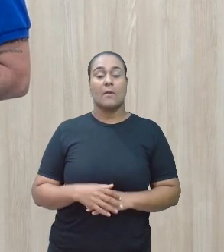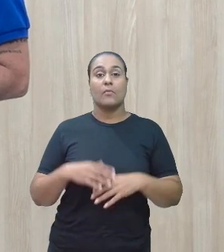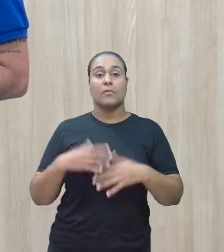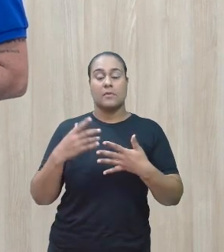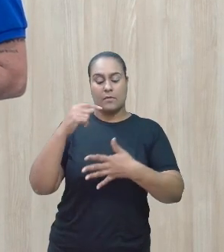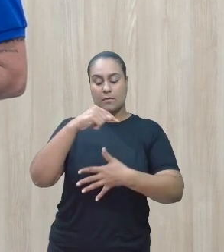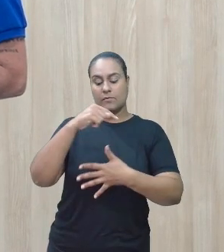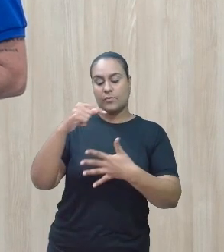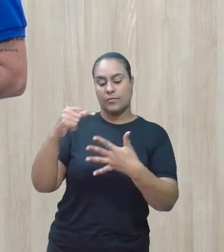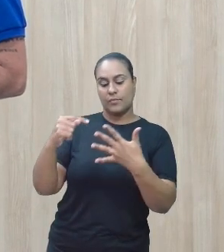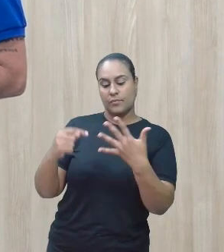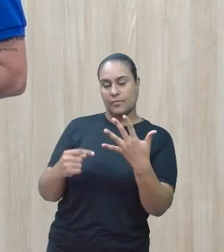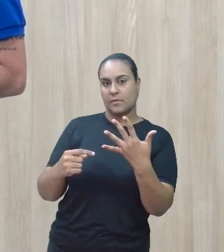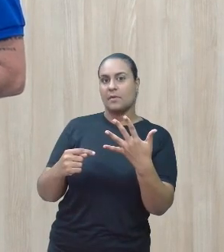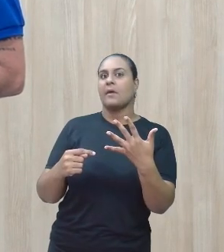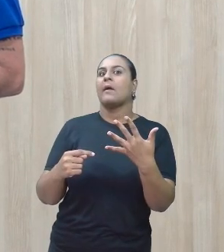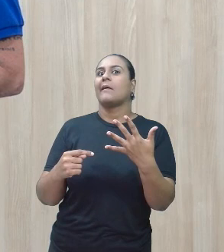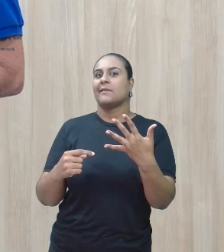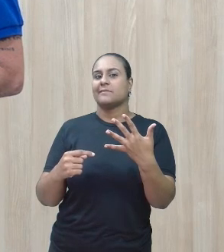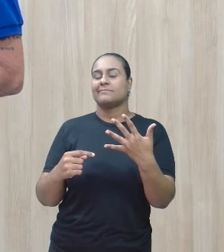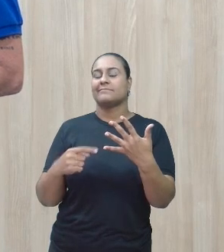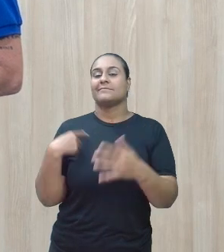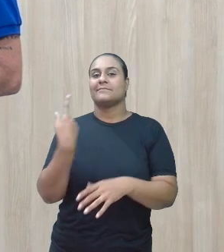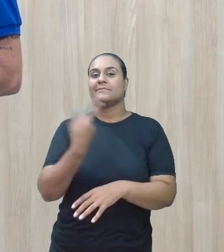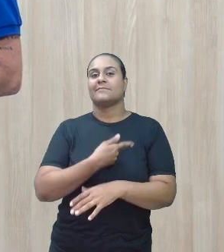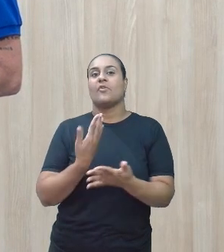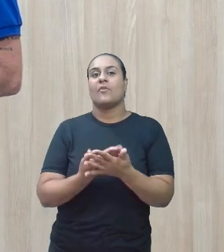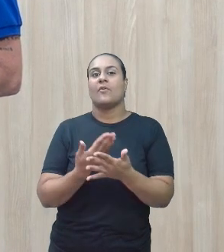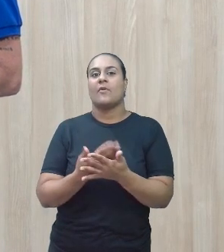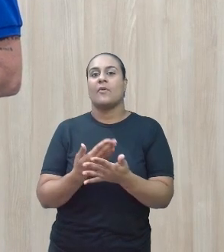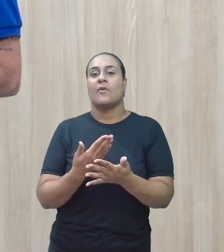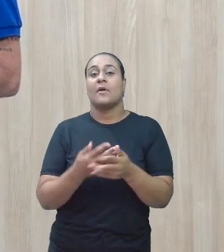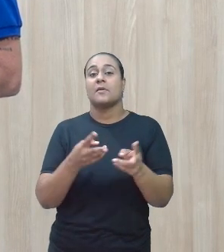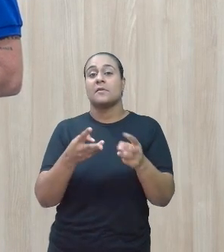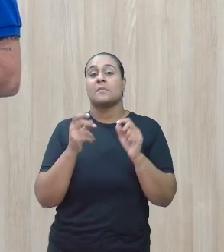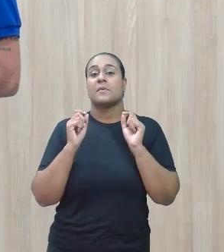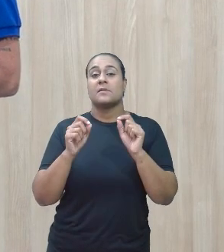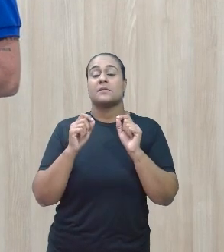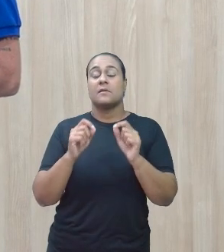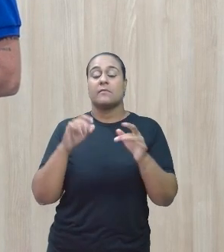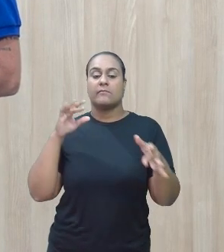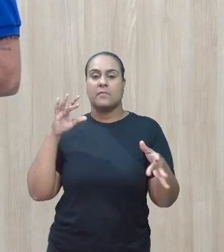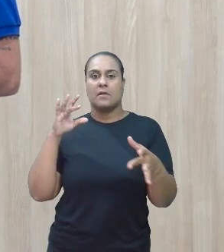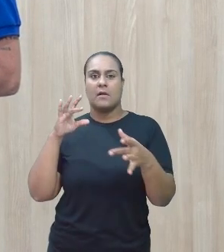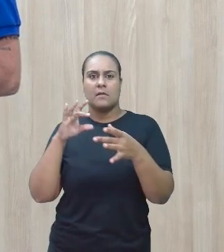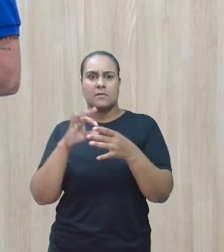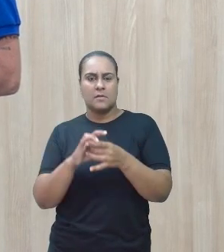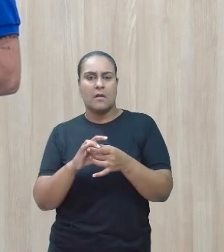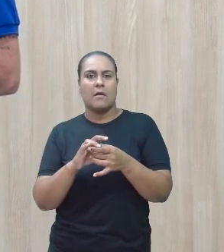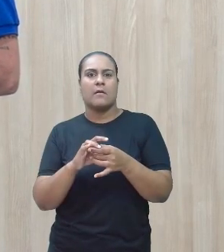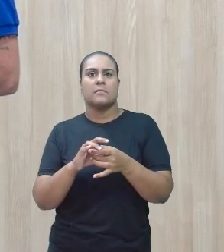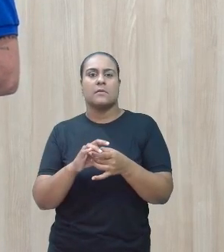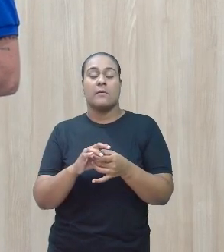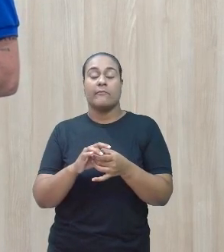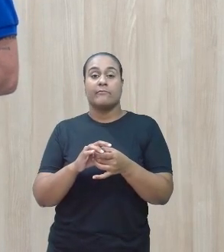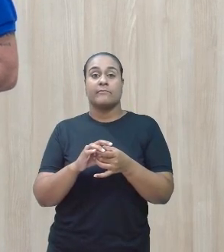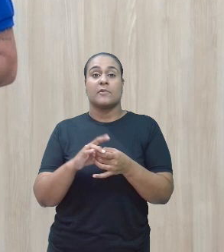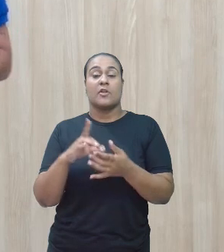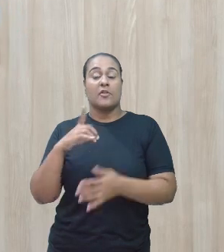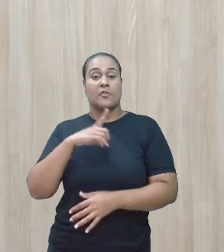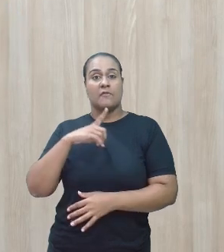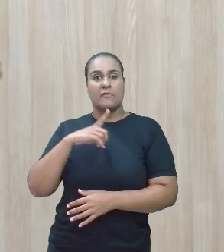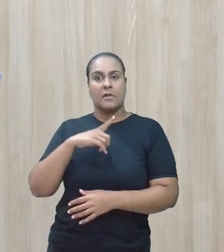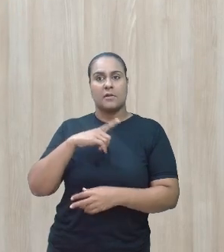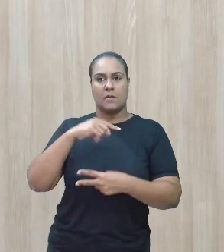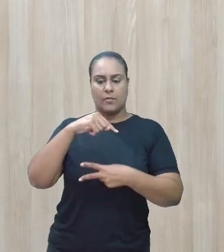elementos a serem trabalhados da nossa aula, a gente vai perceber que essa relação que a gente vai estabelecer com os elementos